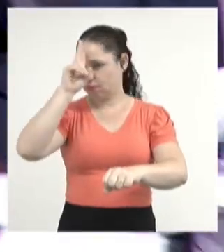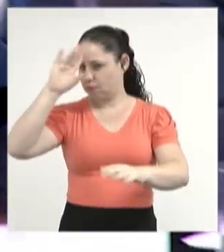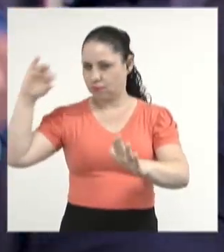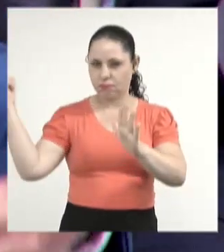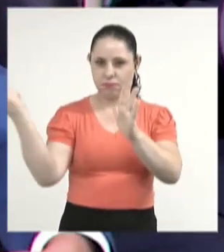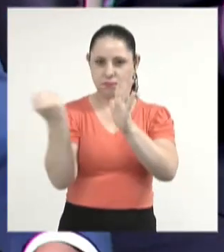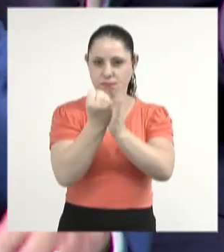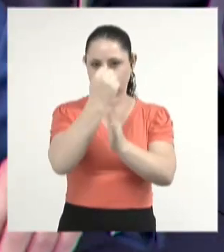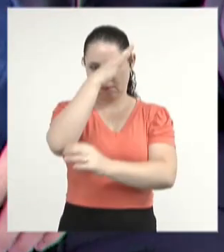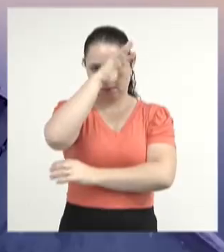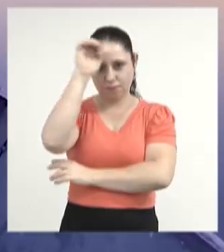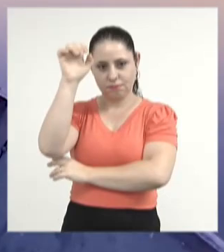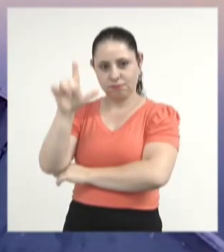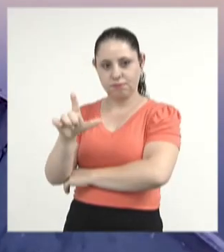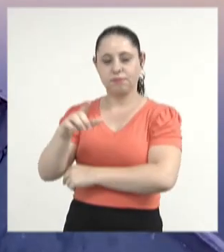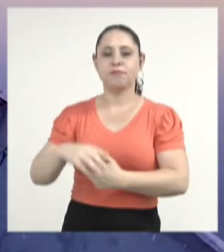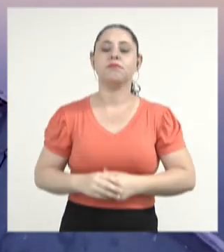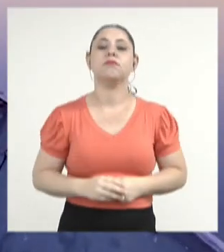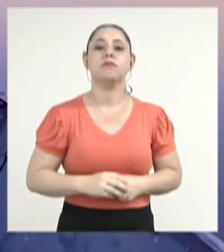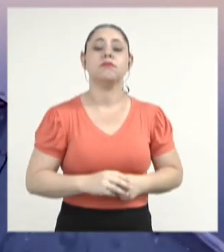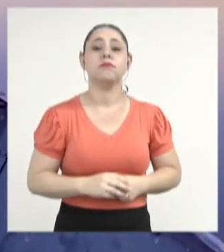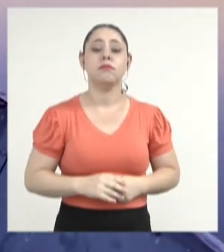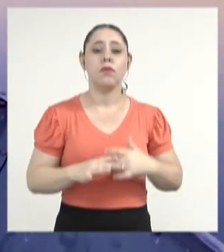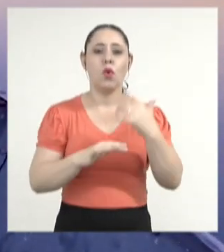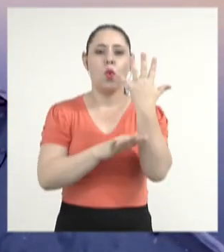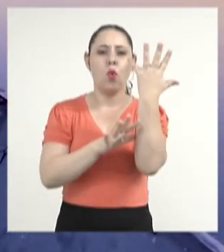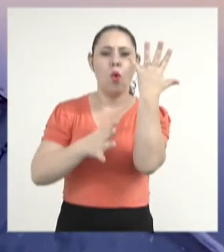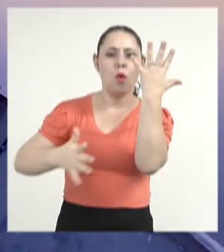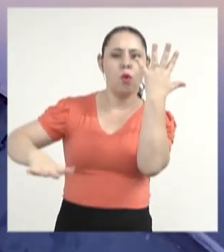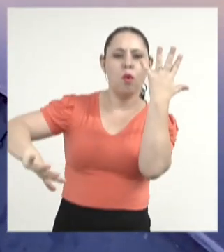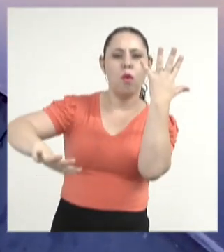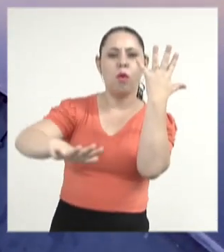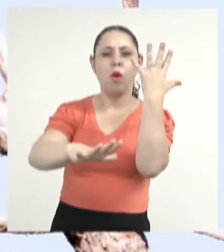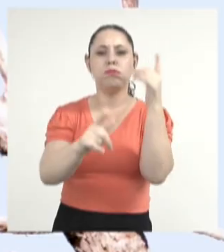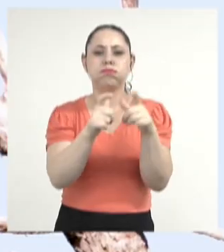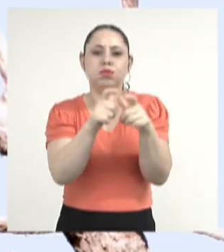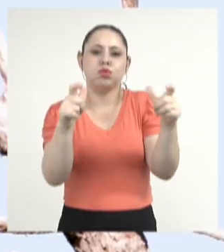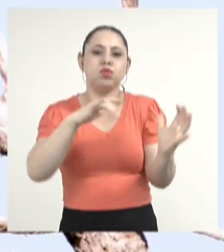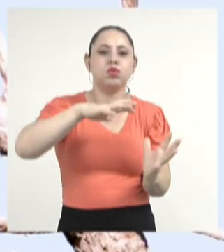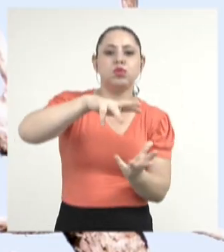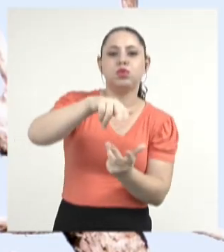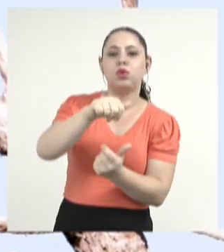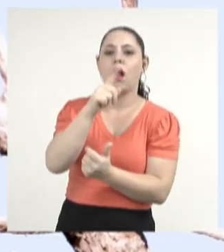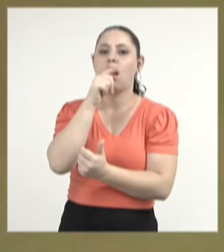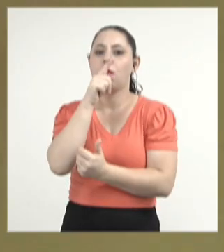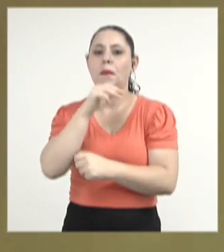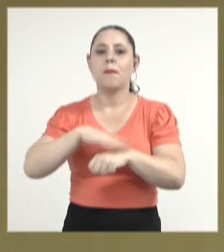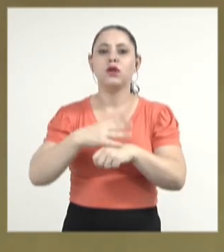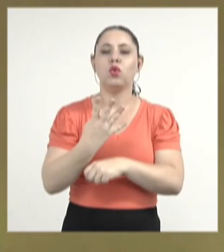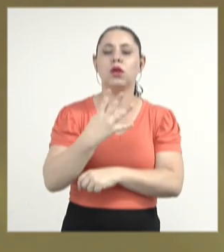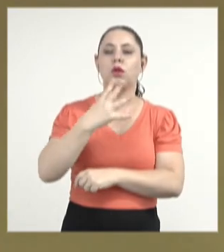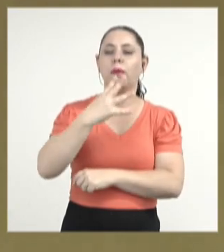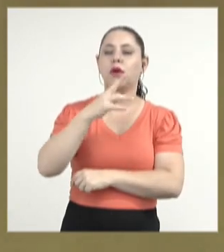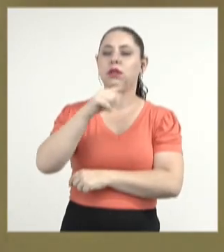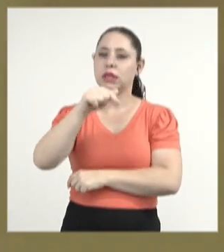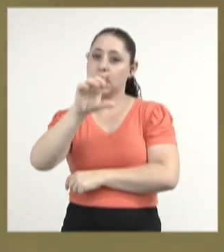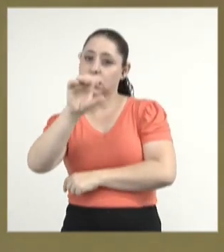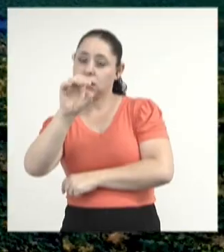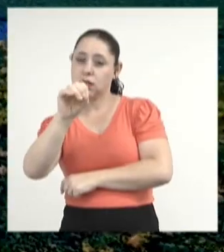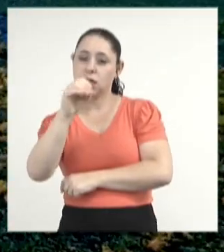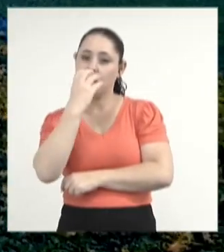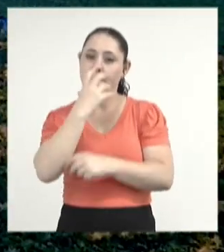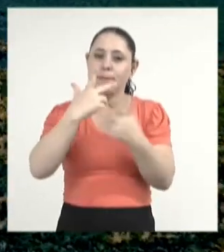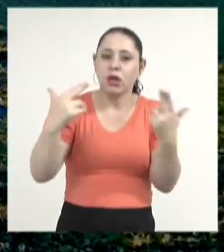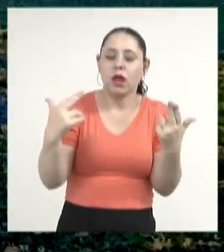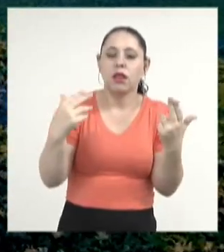o Mato Grosso do Sul. O bioma tem a maior área úmida do planeta, abrigando mais de 4.700 espécies,